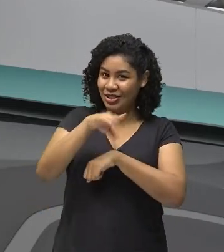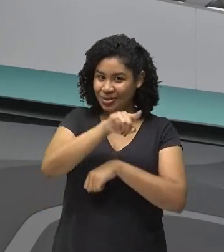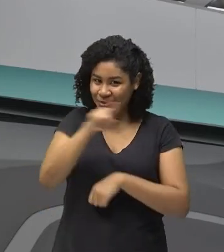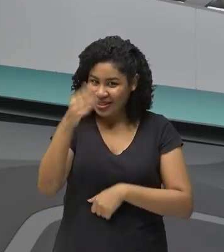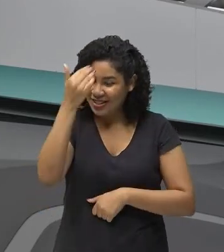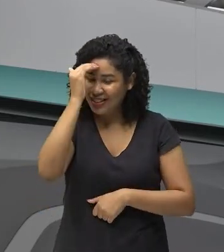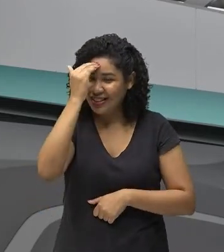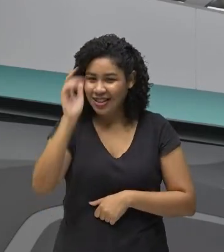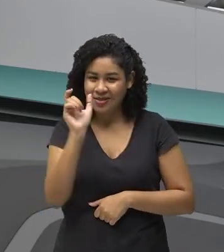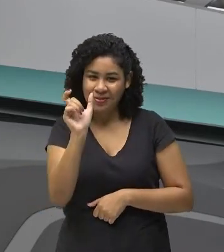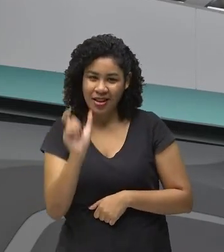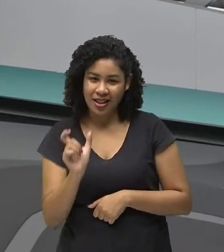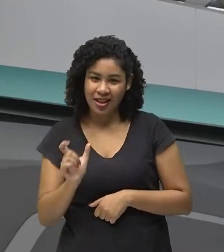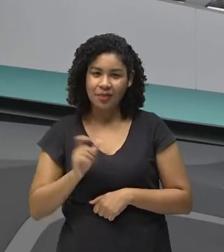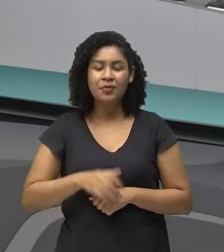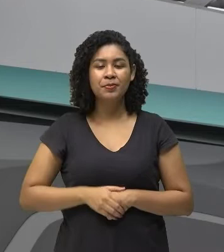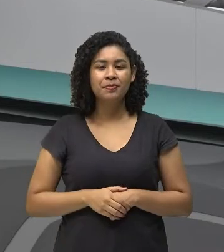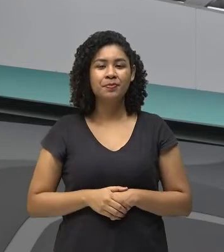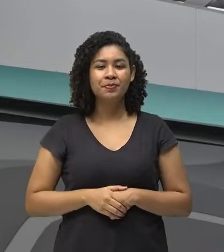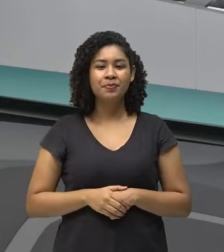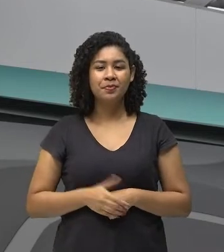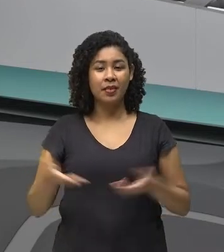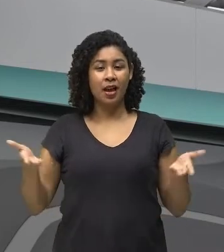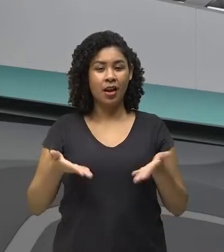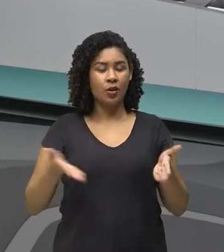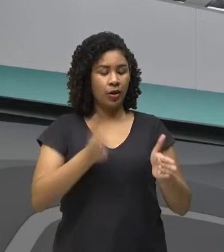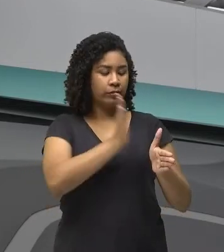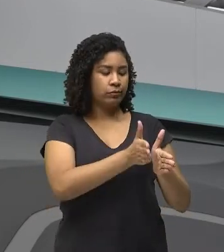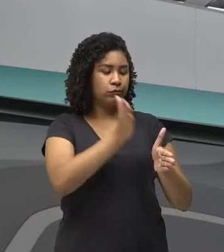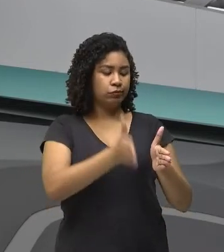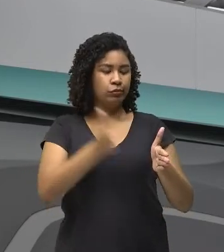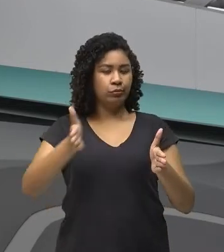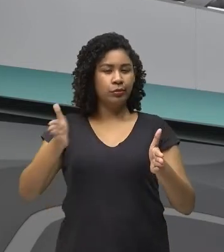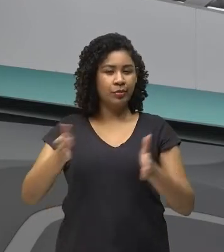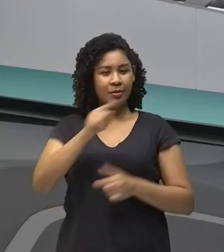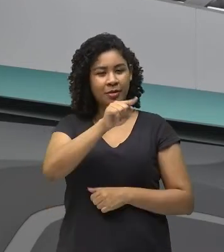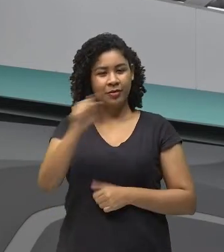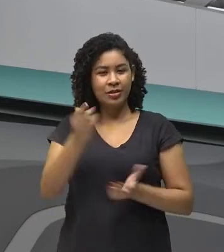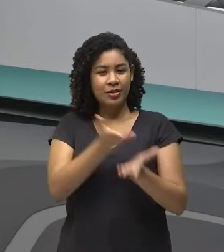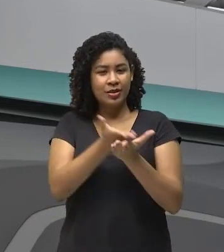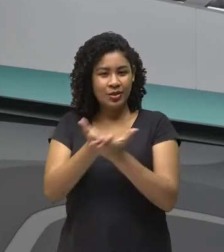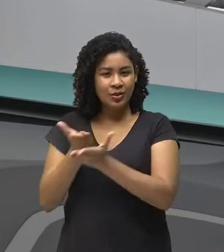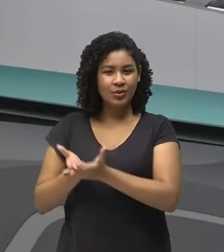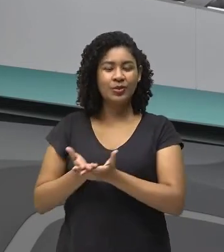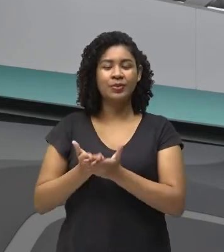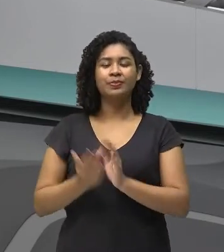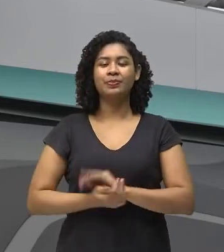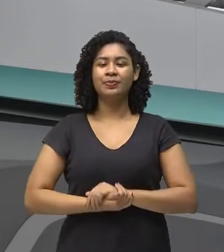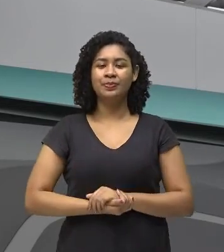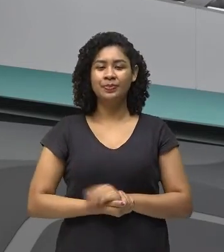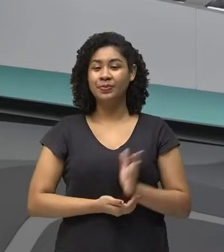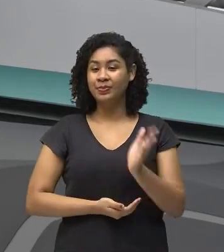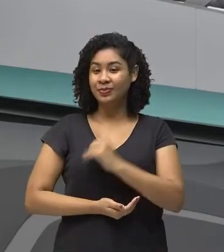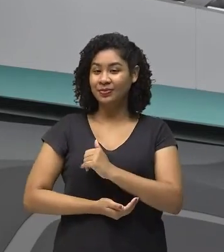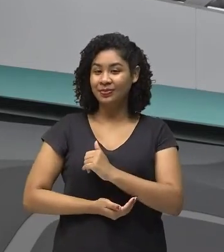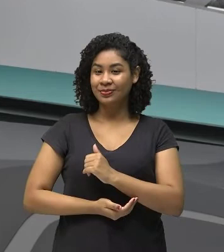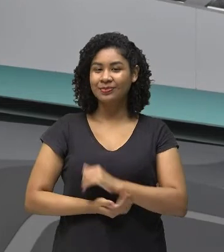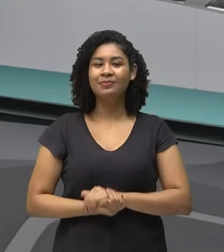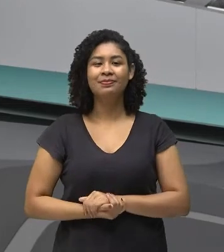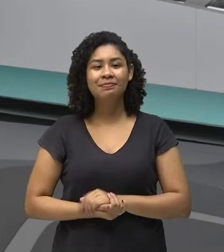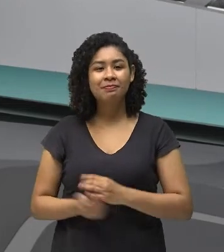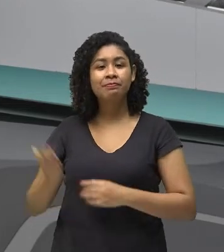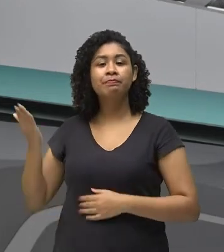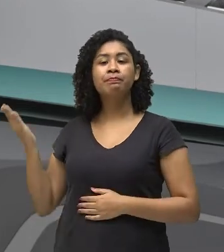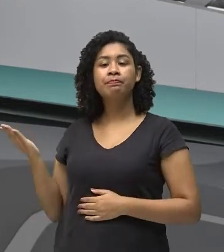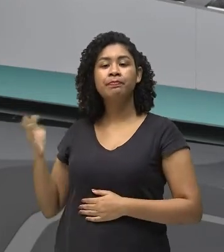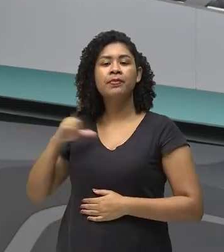menos a palavra, não é? Agora nós vamos ver passo a passo aqui junto comigo, analisar esse texto. Vamos dar uma olhada aqui. O que a gente vai ver